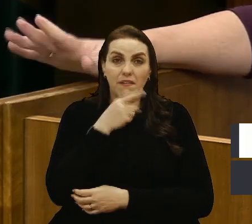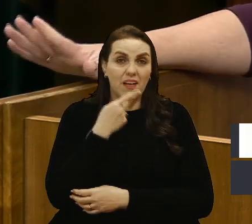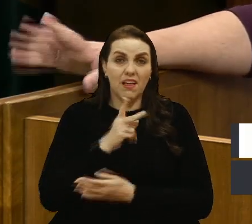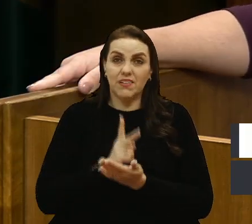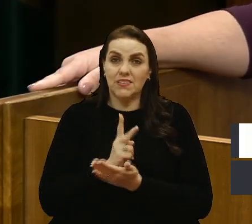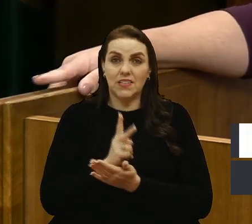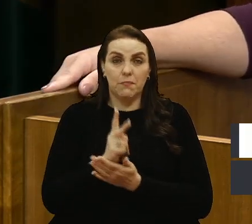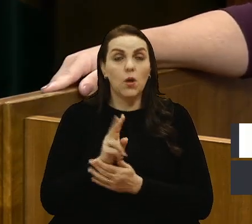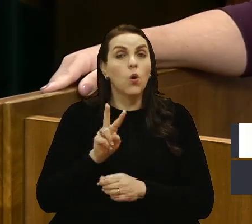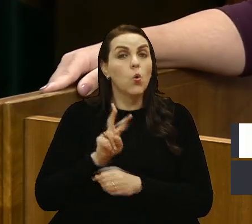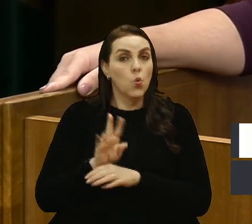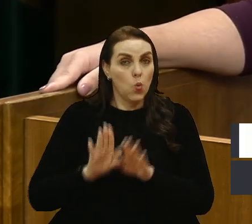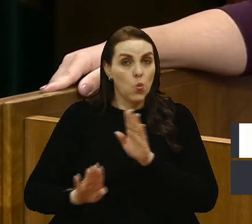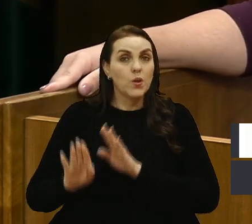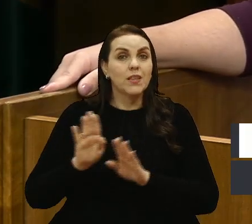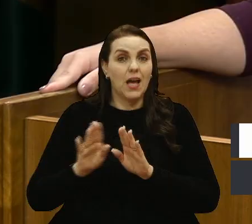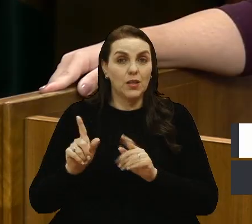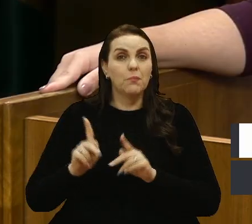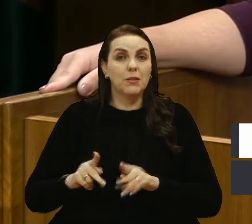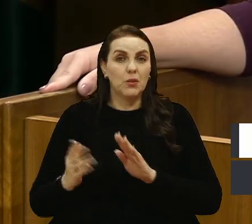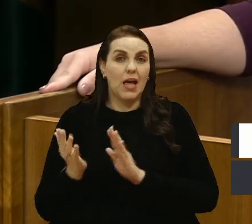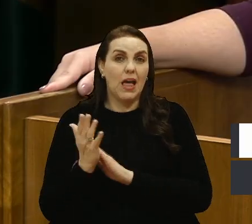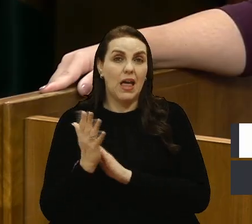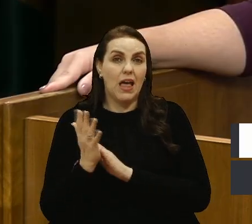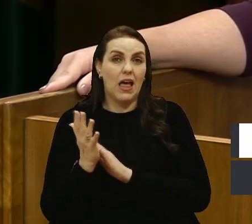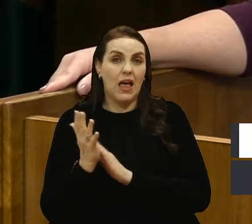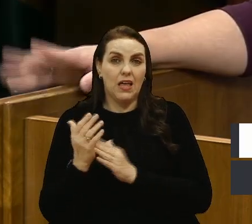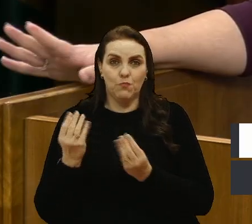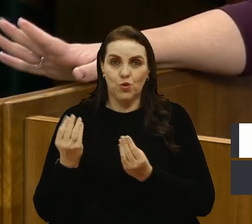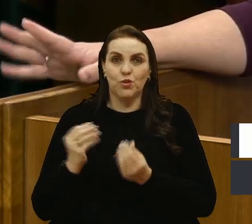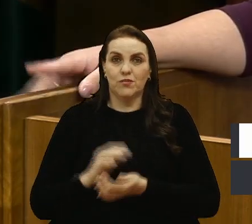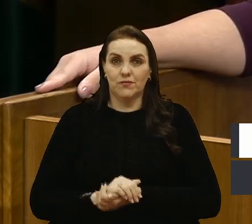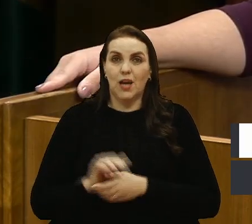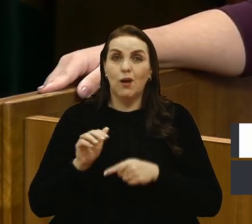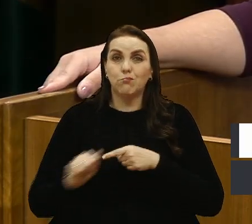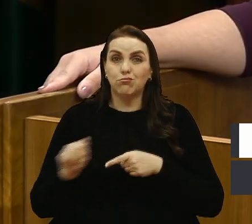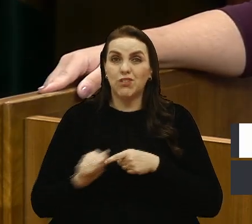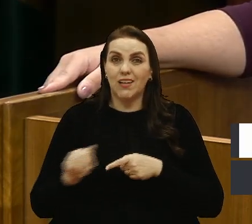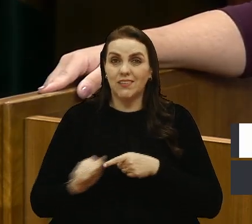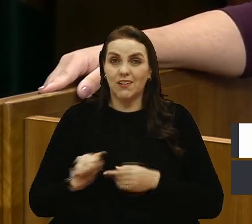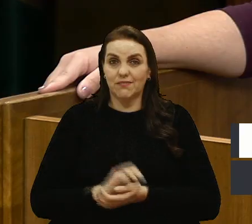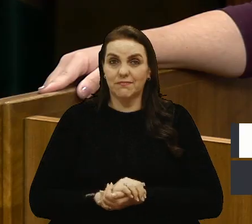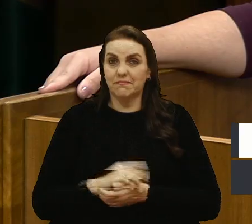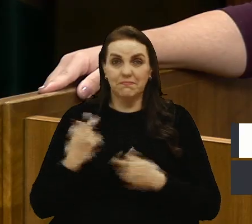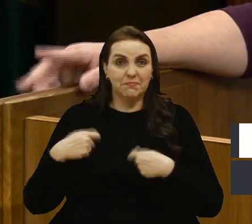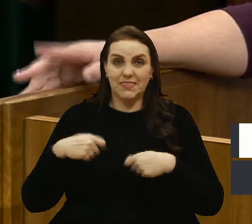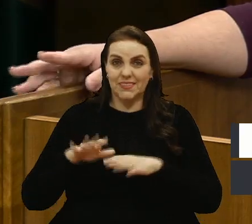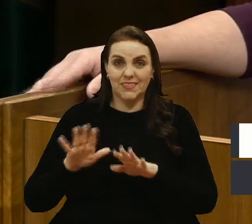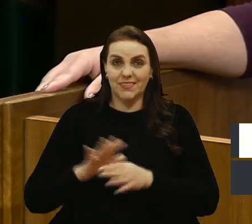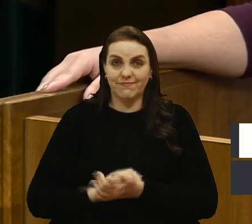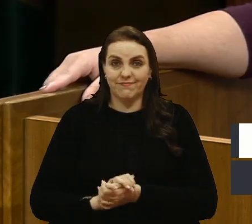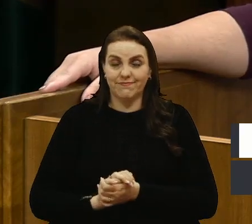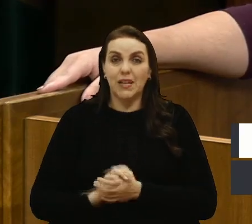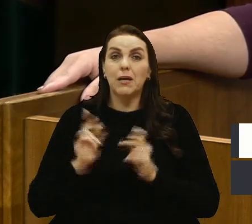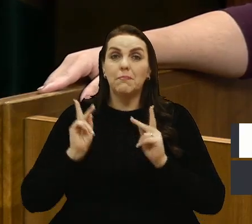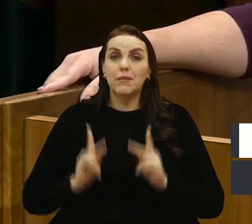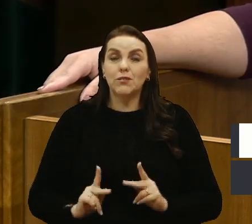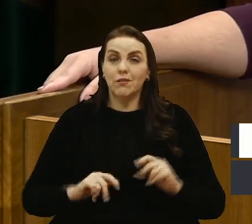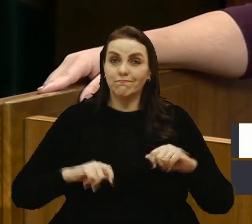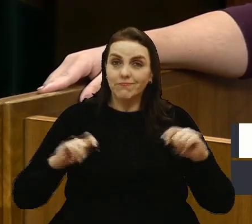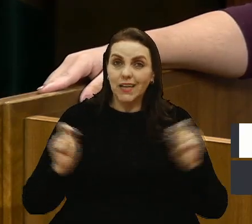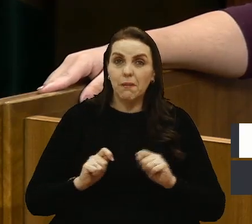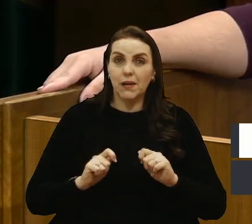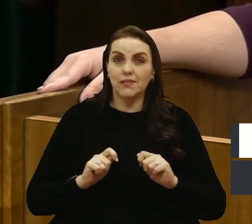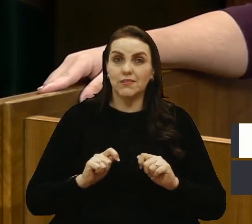né? Cuidado com quem te aplaude demais. Puxa saco, a gente não precisa. A gente precisa de pessoas que